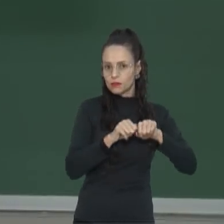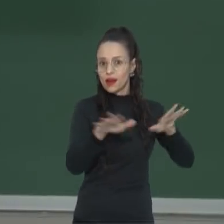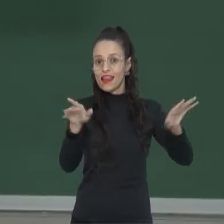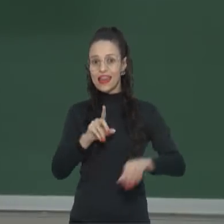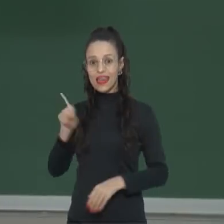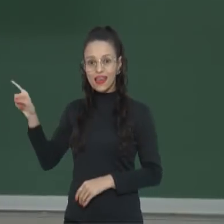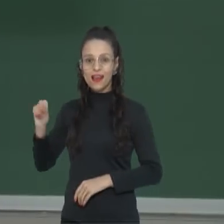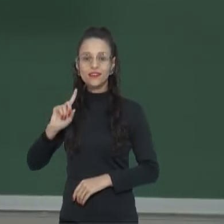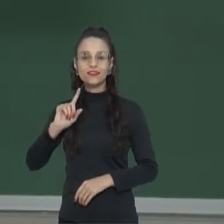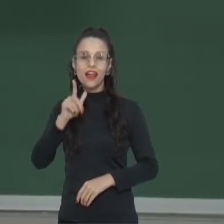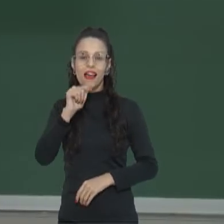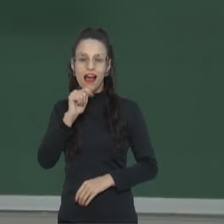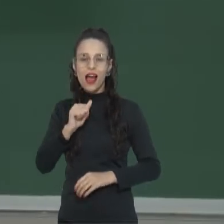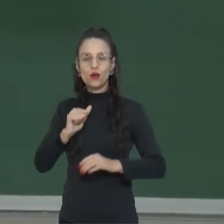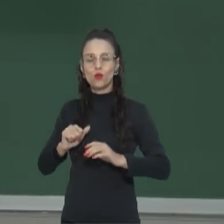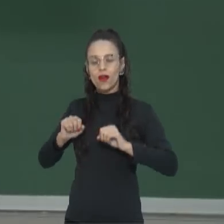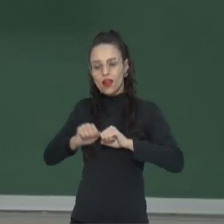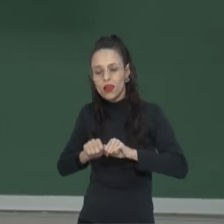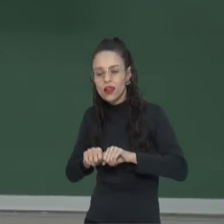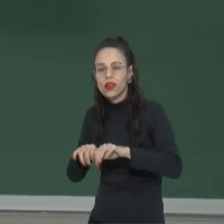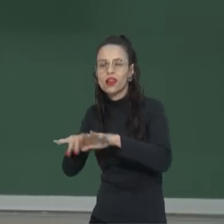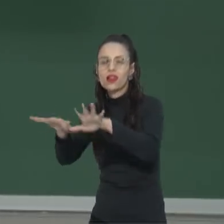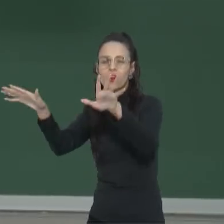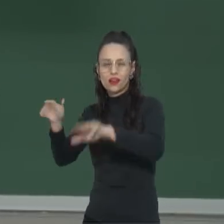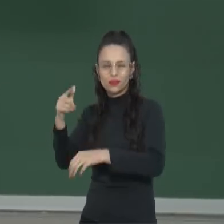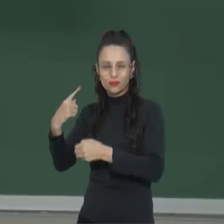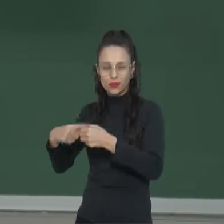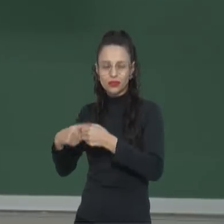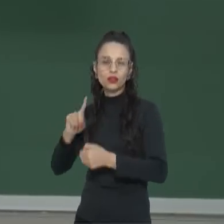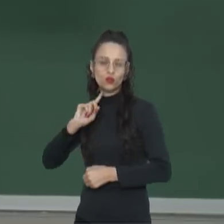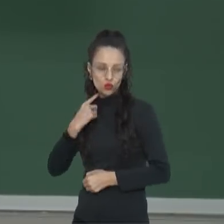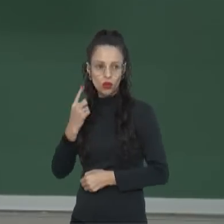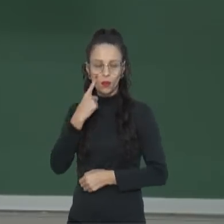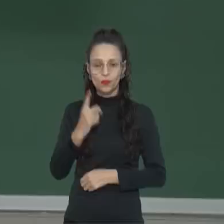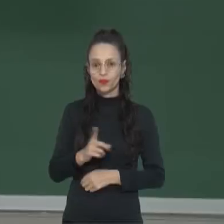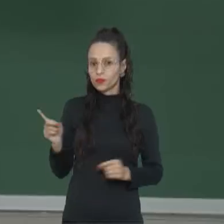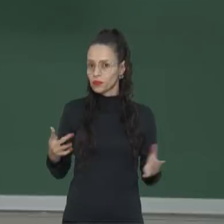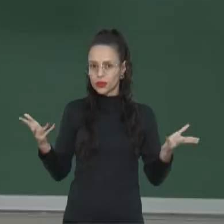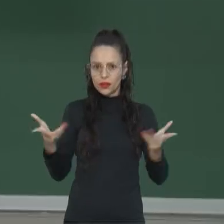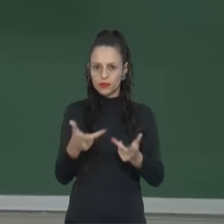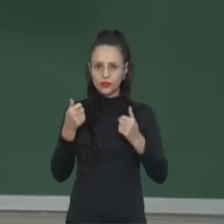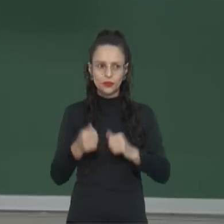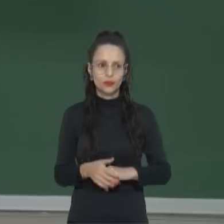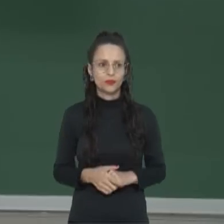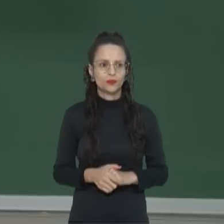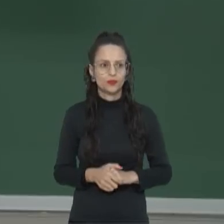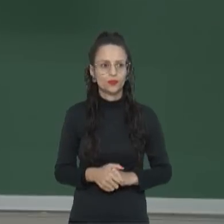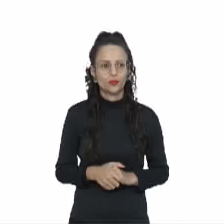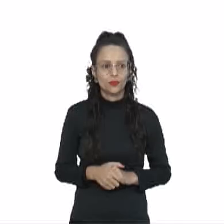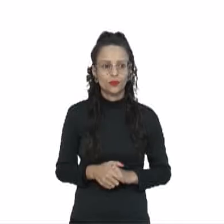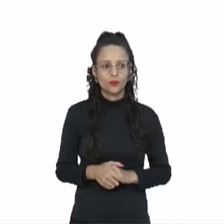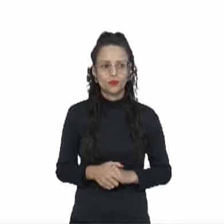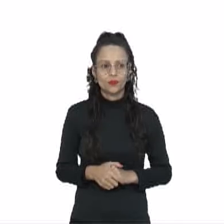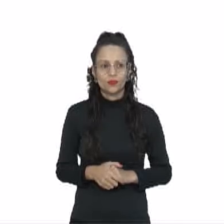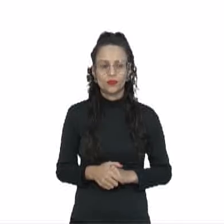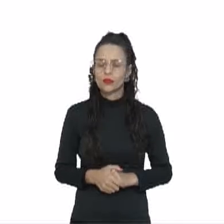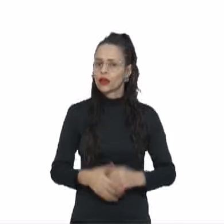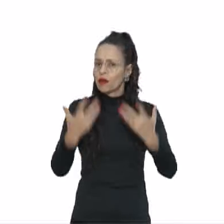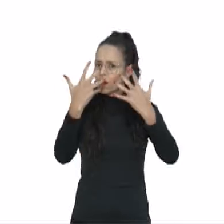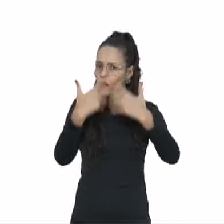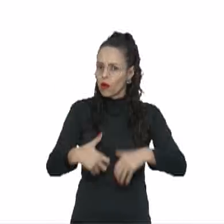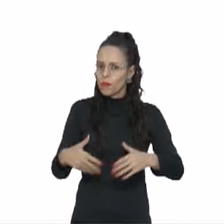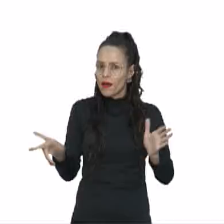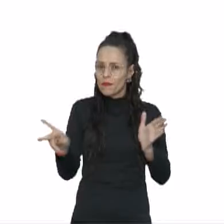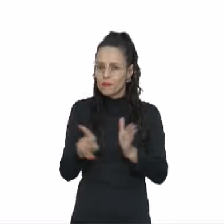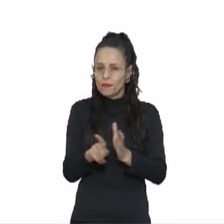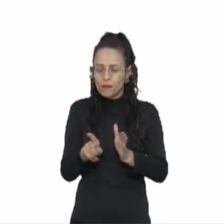esgoto, que vai ser liberada para fora da cidade. É uma coisa fantástica. Um dos complexos arquitetônicos,